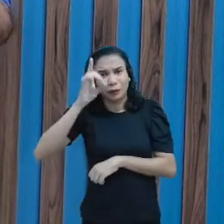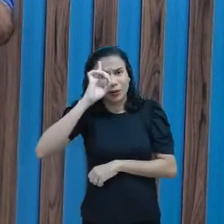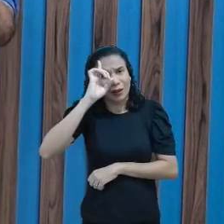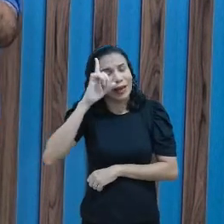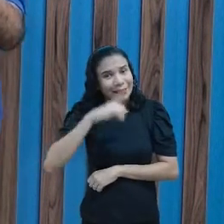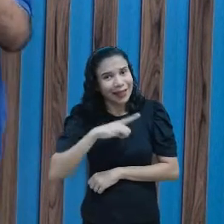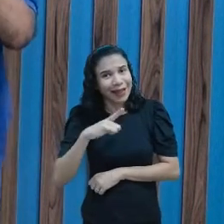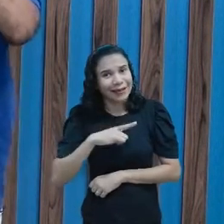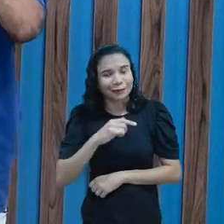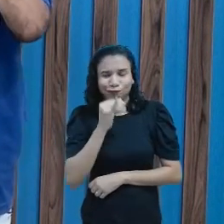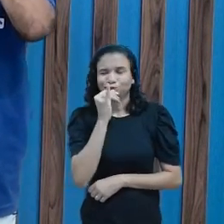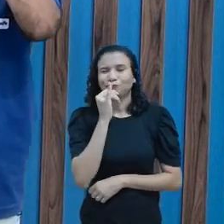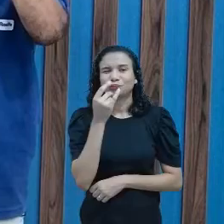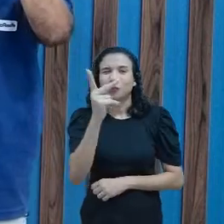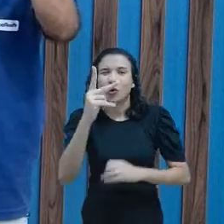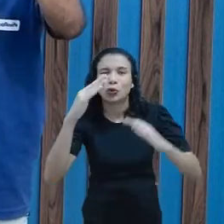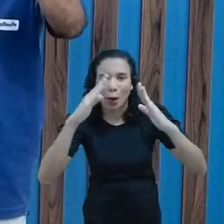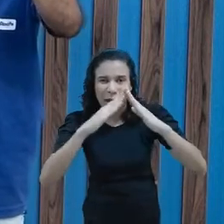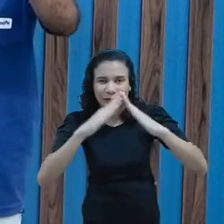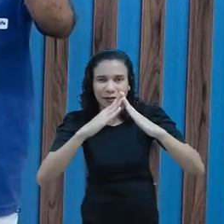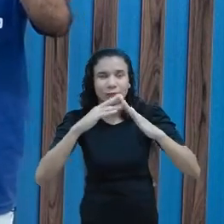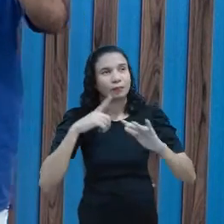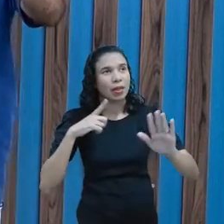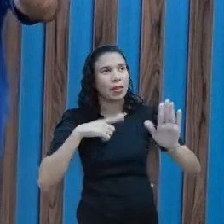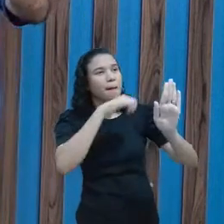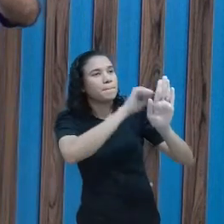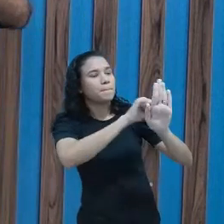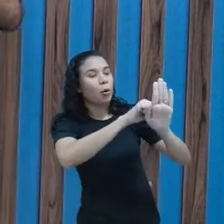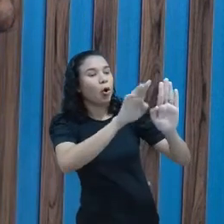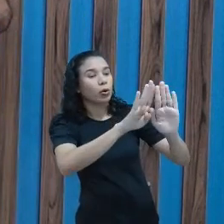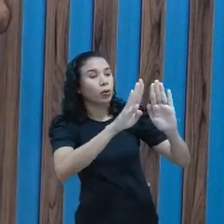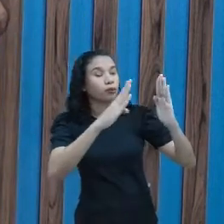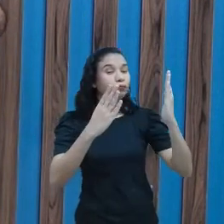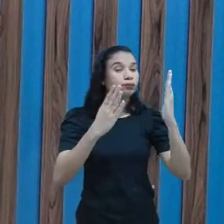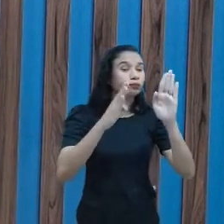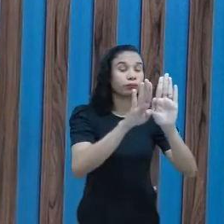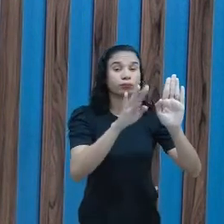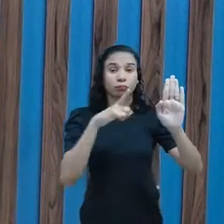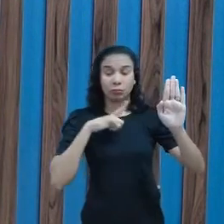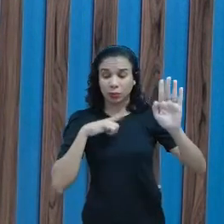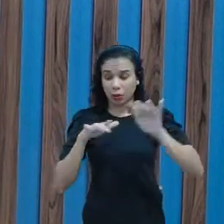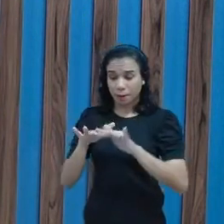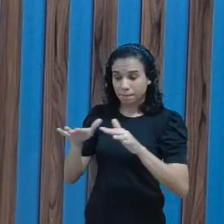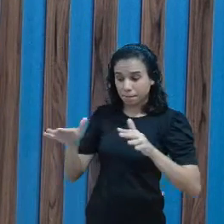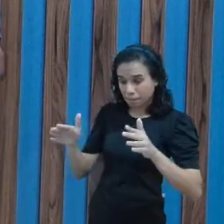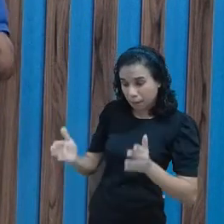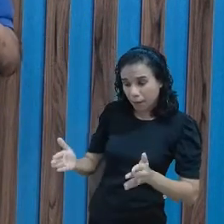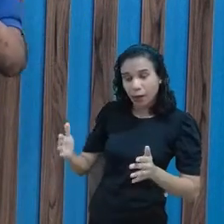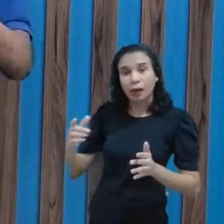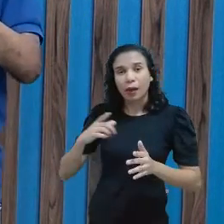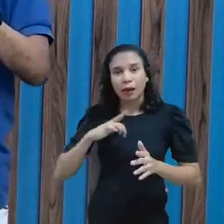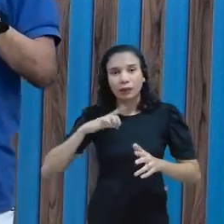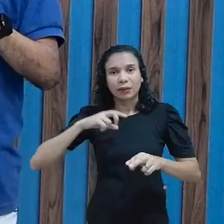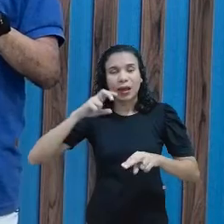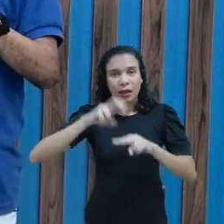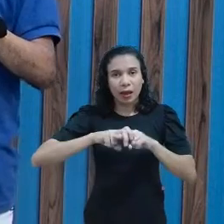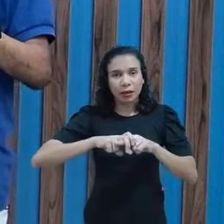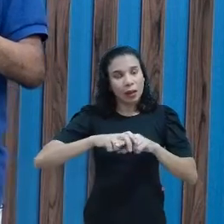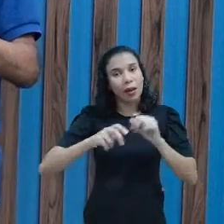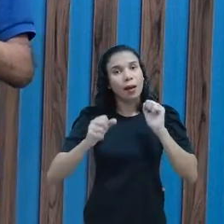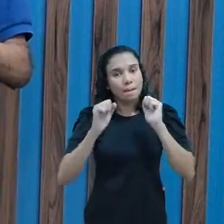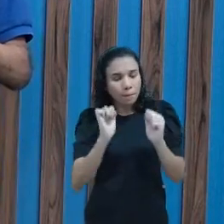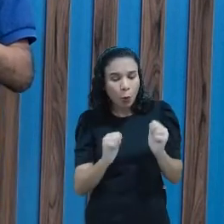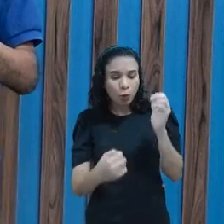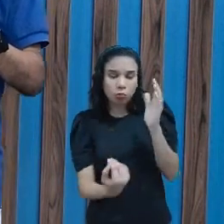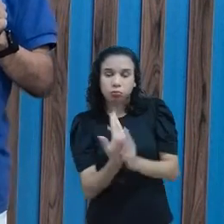sua casa aí, nesse momento, observe bem que você tem uma porta, você tem uma mesa, uma cadeira, e ambos você pode formar